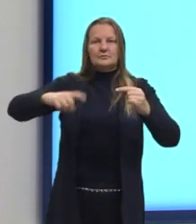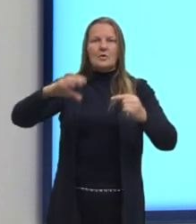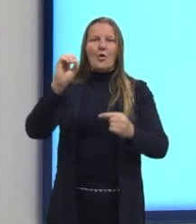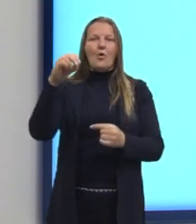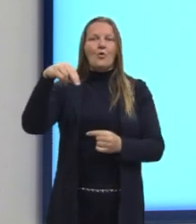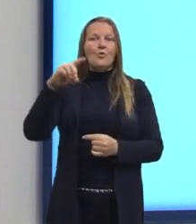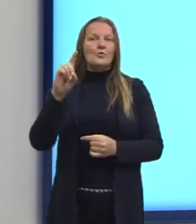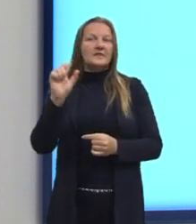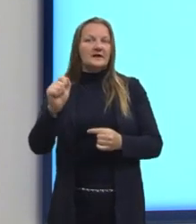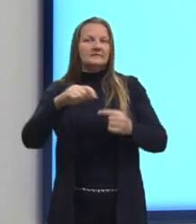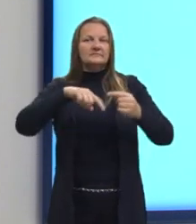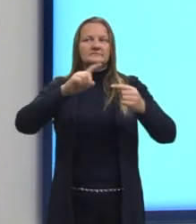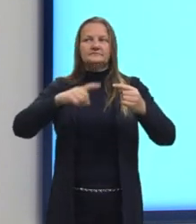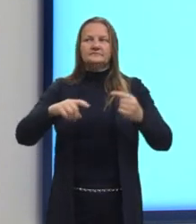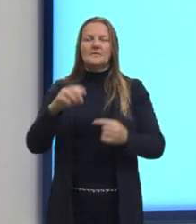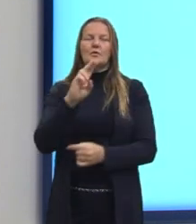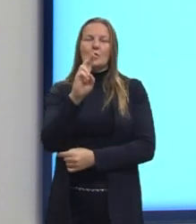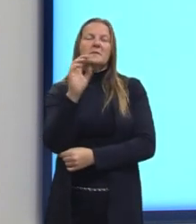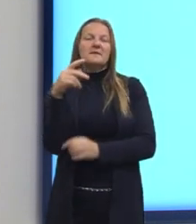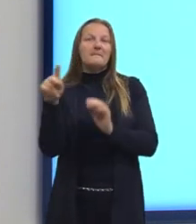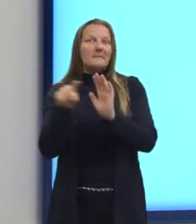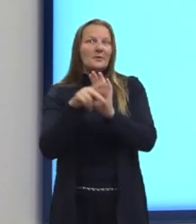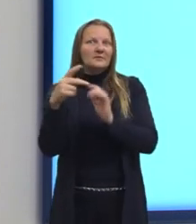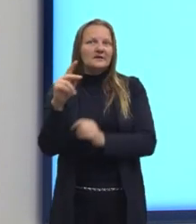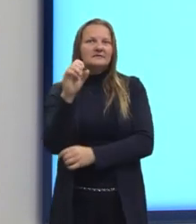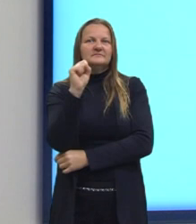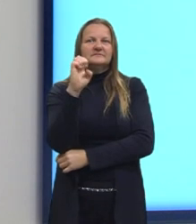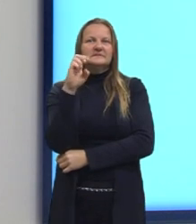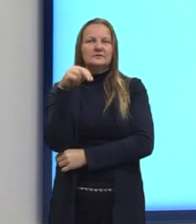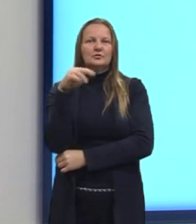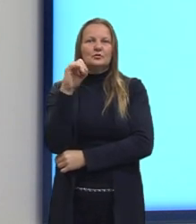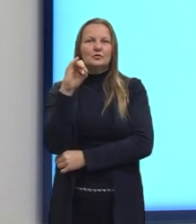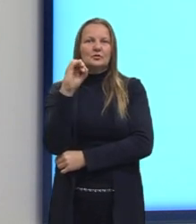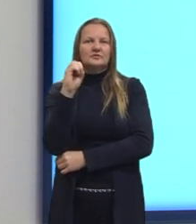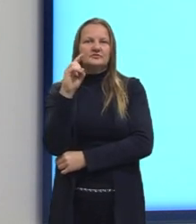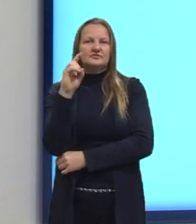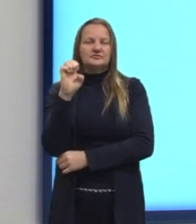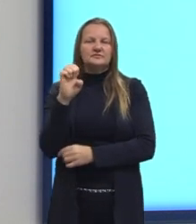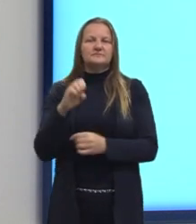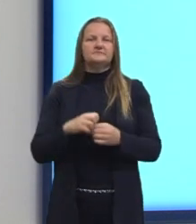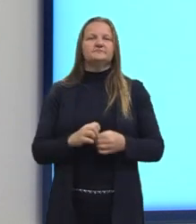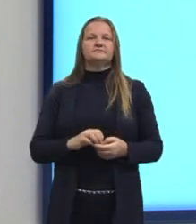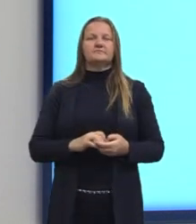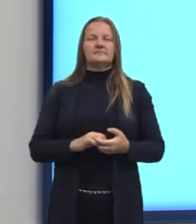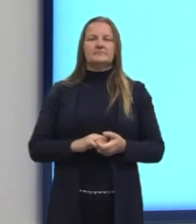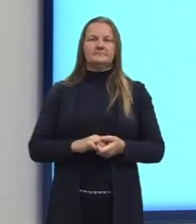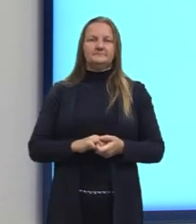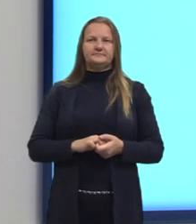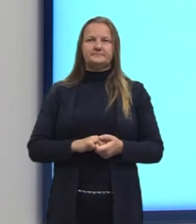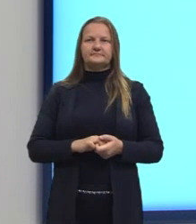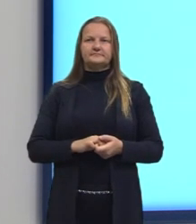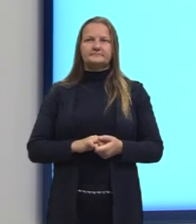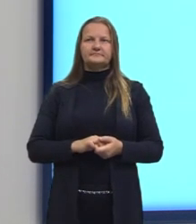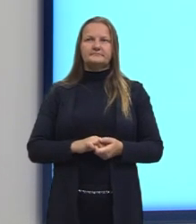nesse caso aqui uma senoide que a gente chama que é a função cosseno nesse caso